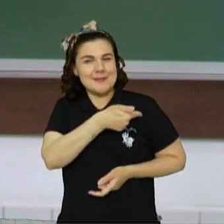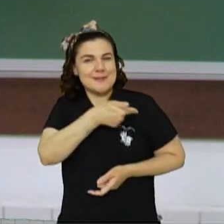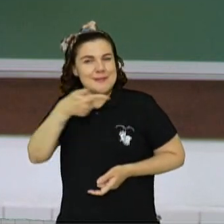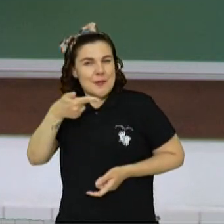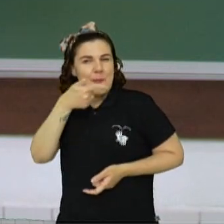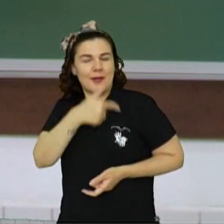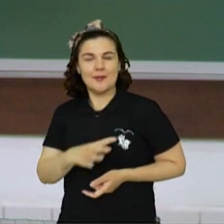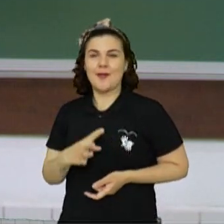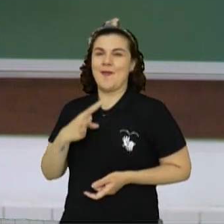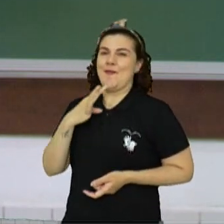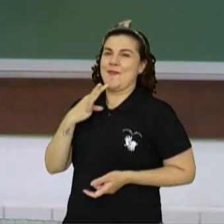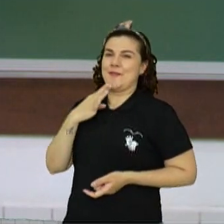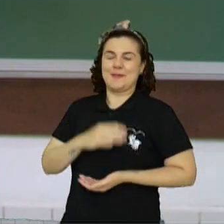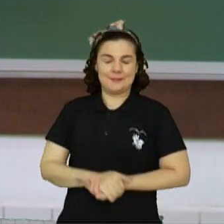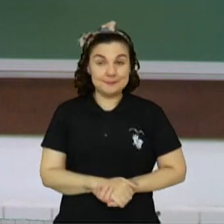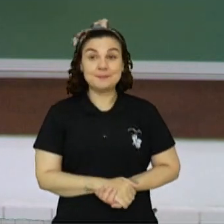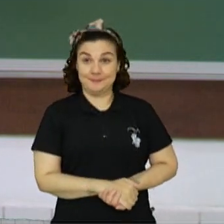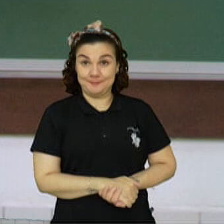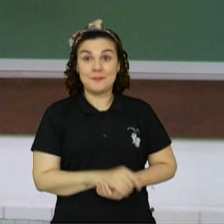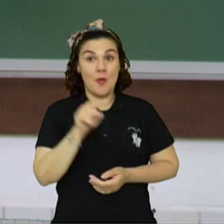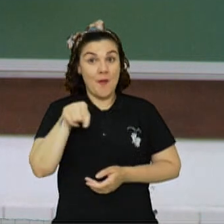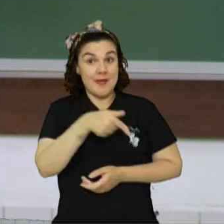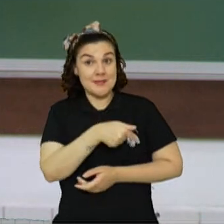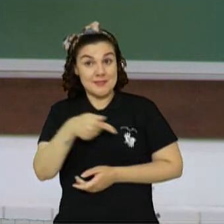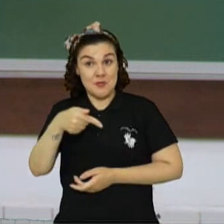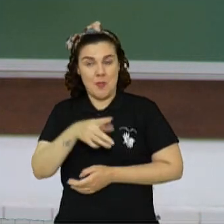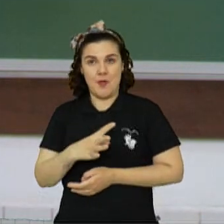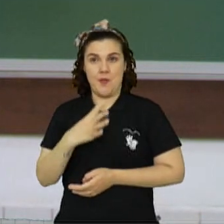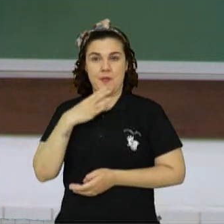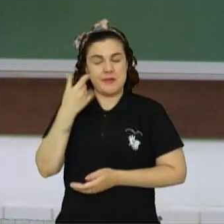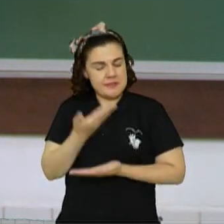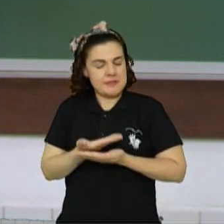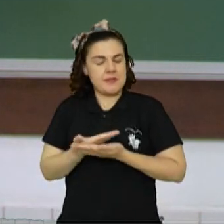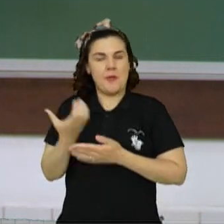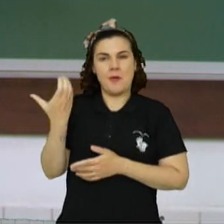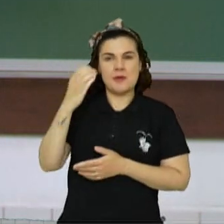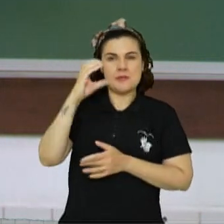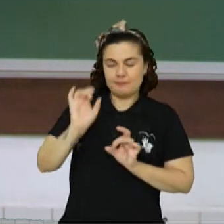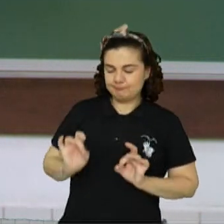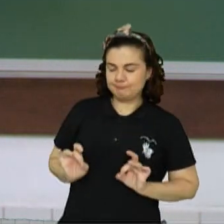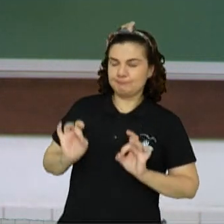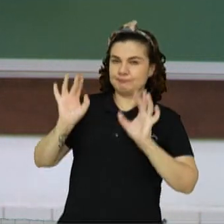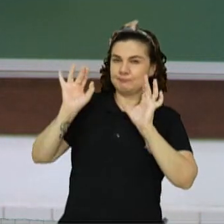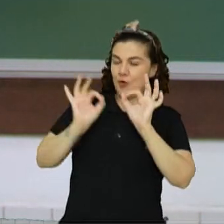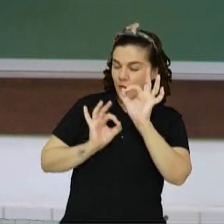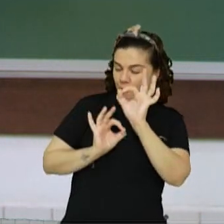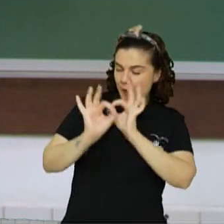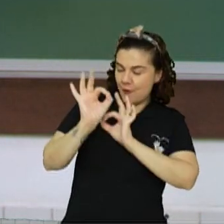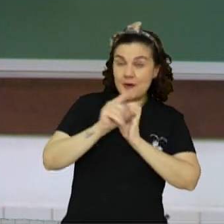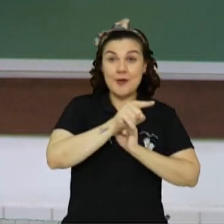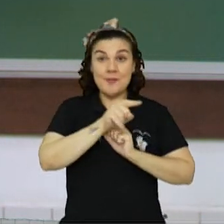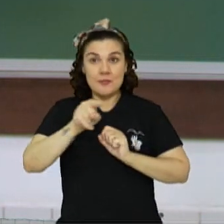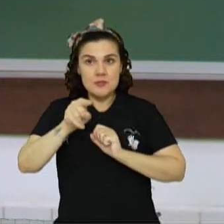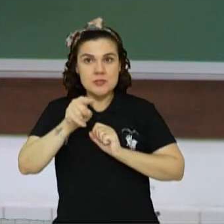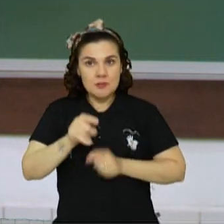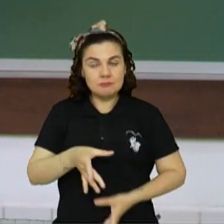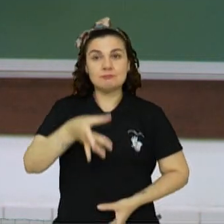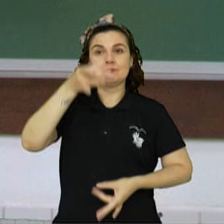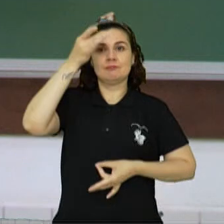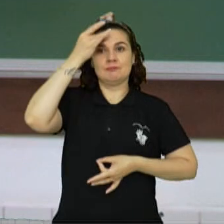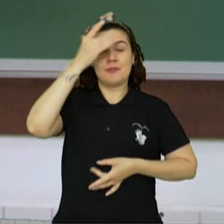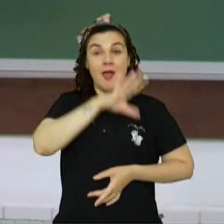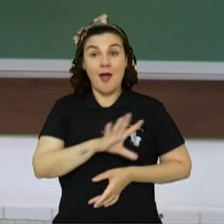na Semana do Conhecimento. E essa aula de ciências, então, foi especialmente preparada para que vocês possam